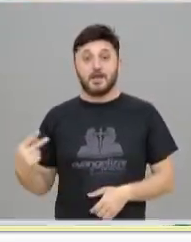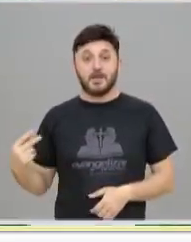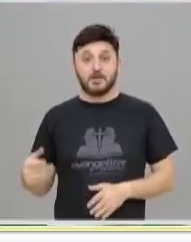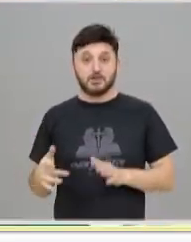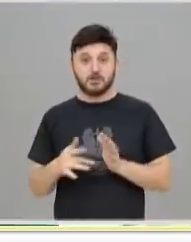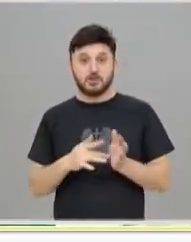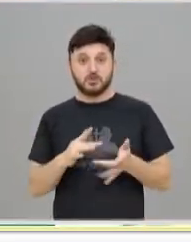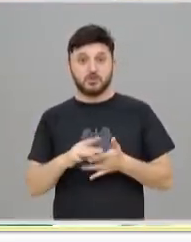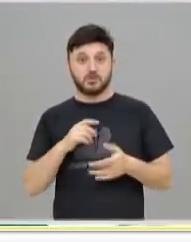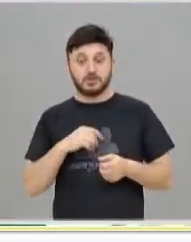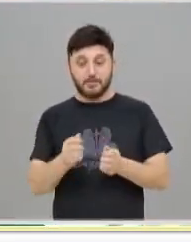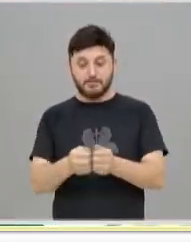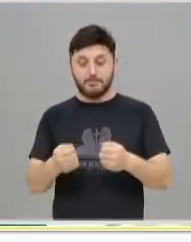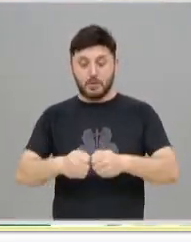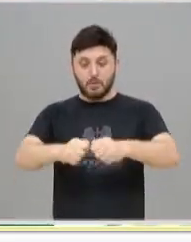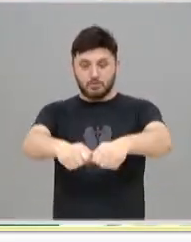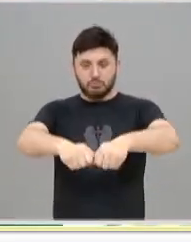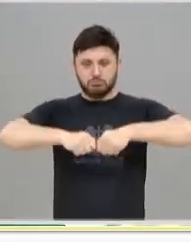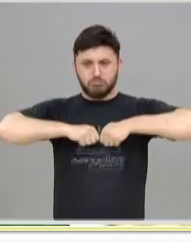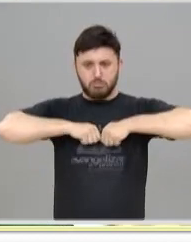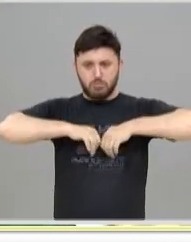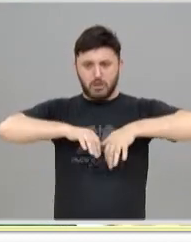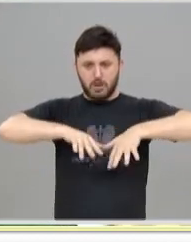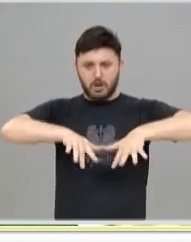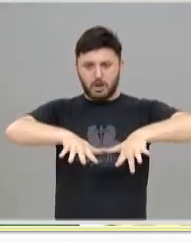Jesus tinha multiplicado os pães.